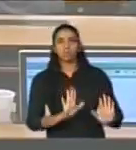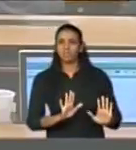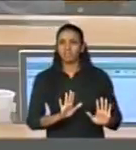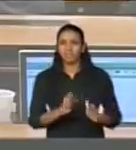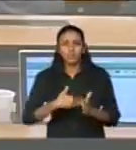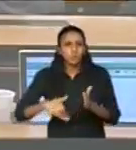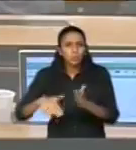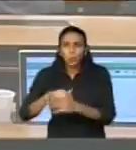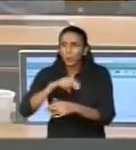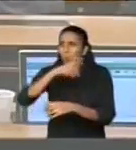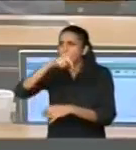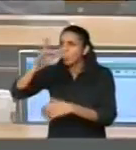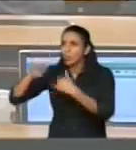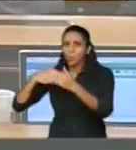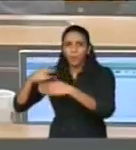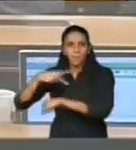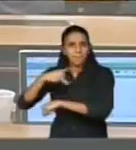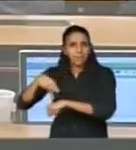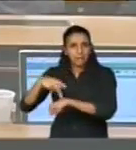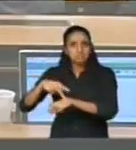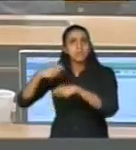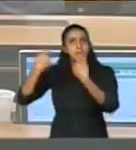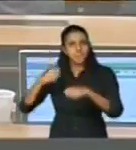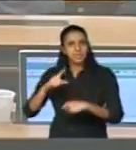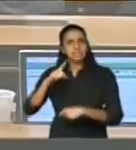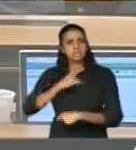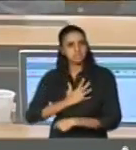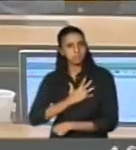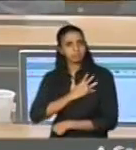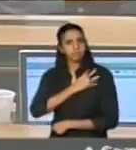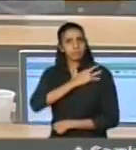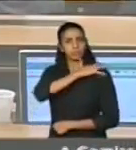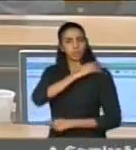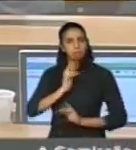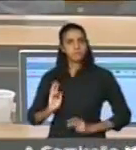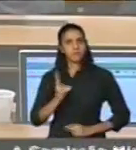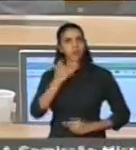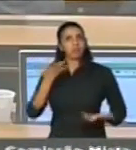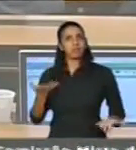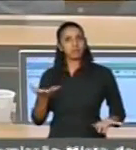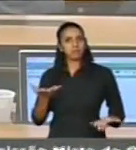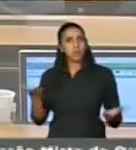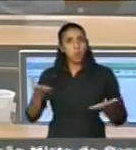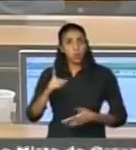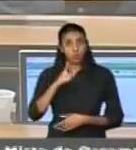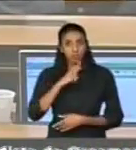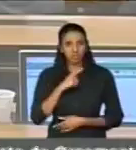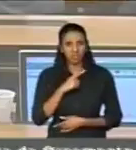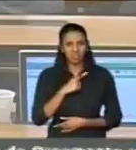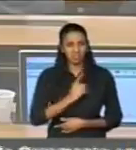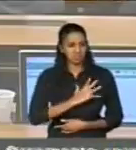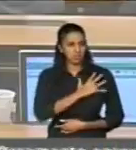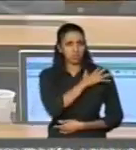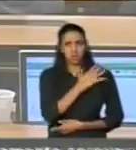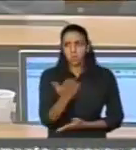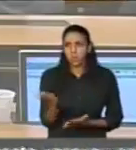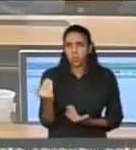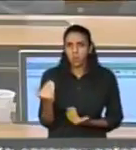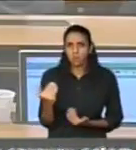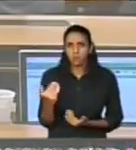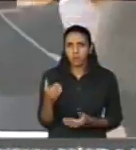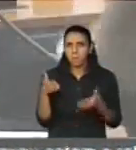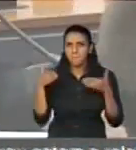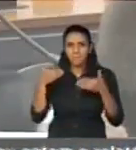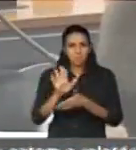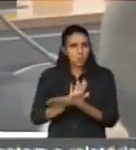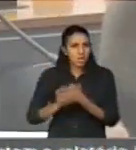suas Forças Armadas e são eles que protegem. Aqui nós temos de generais, oficiais mais novos, que nenhum desses participou de guerra nenhuma.